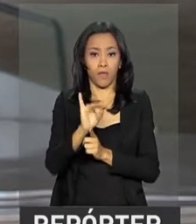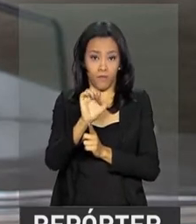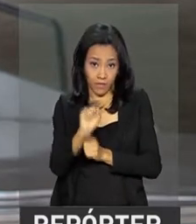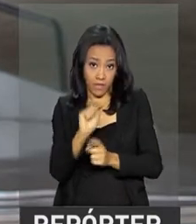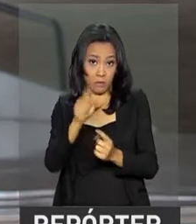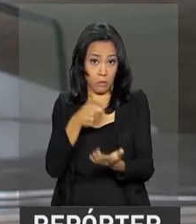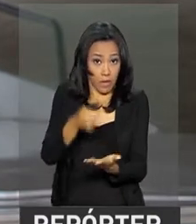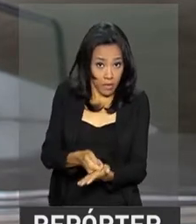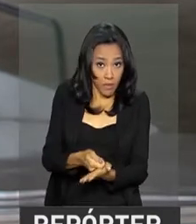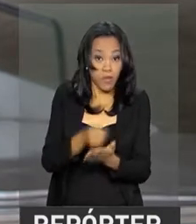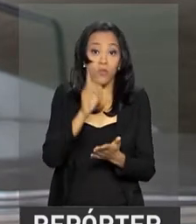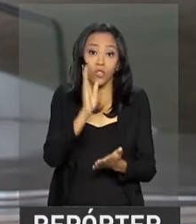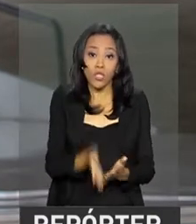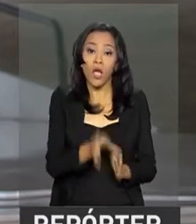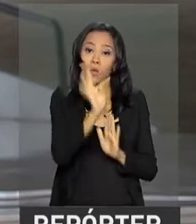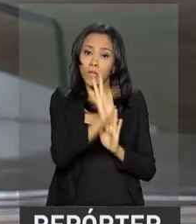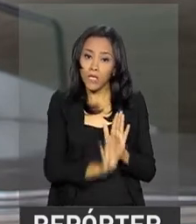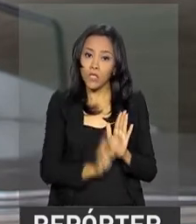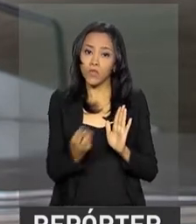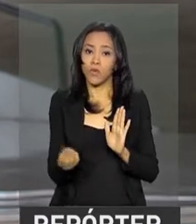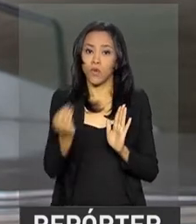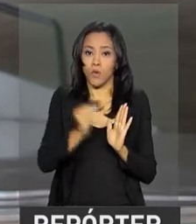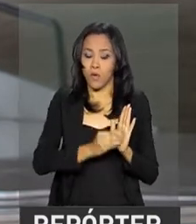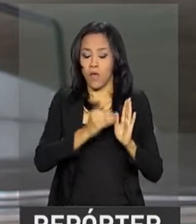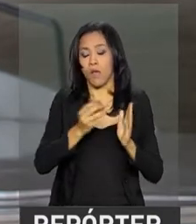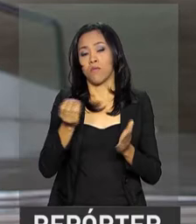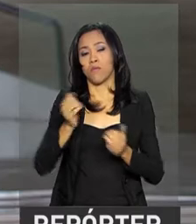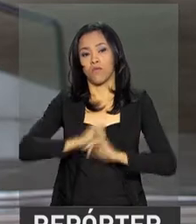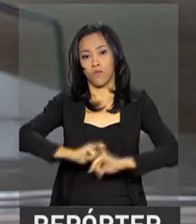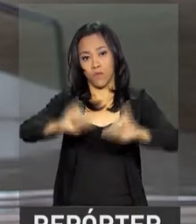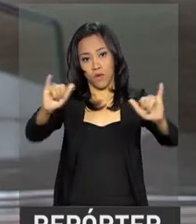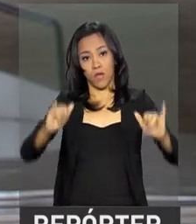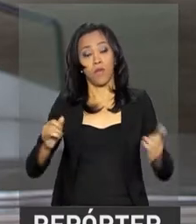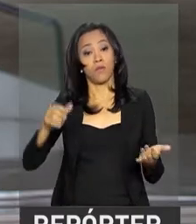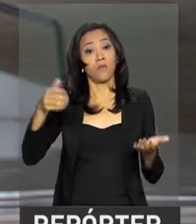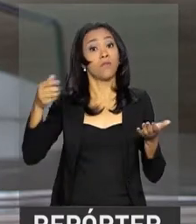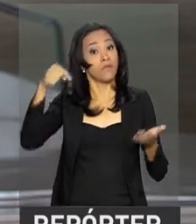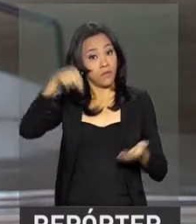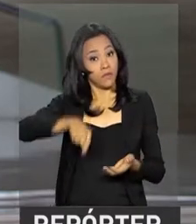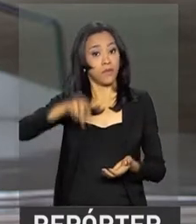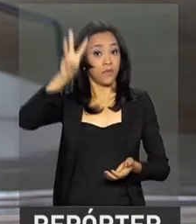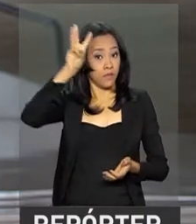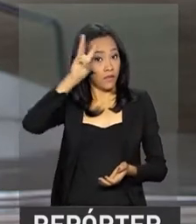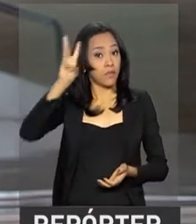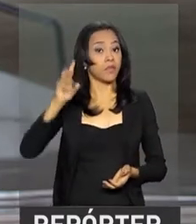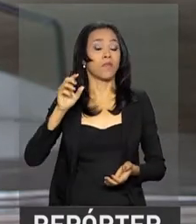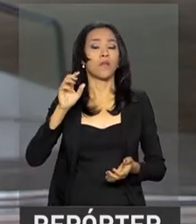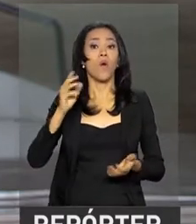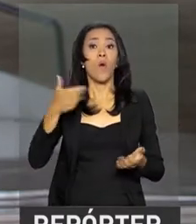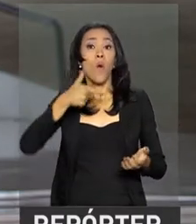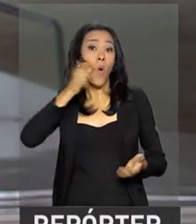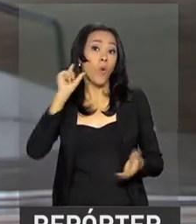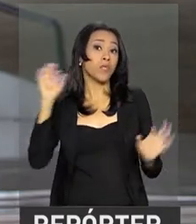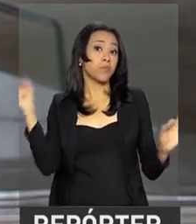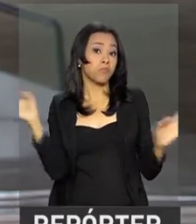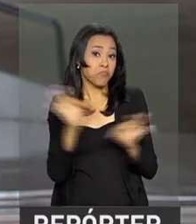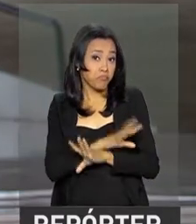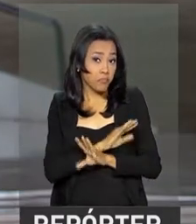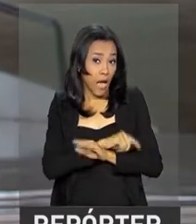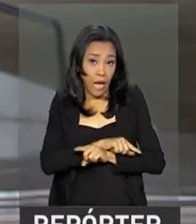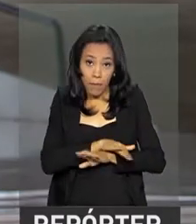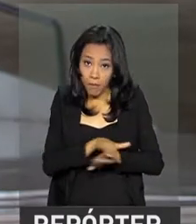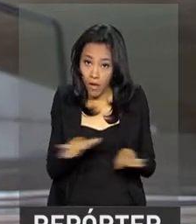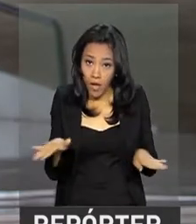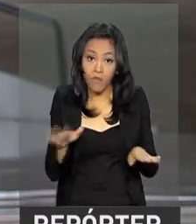texto foi publicado em edição extra do diário oficial da união nesta terça-feira o prazo terminaria ontem mas agora com a provocação